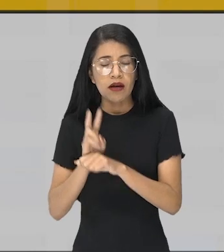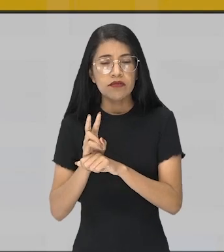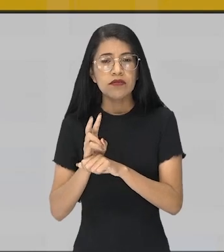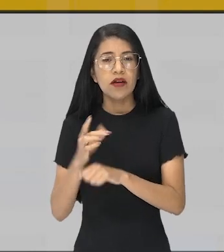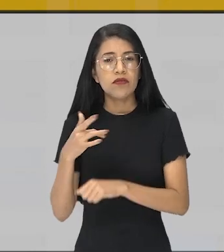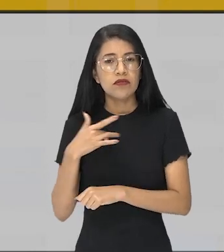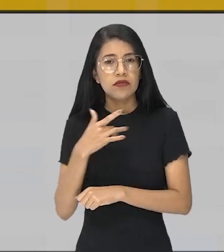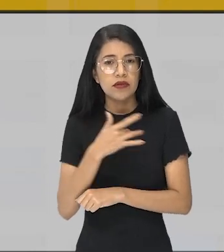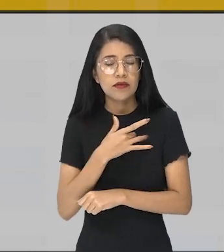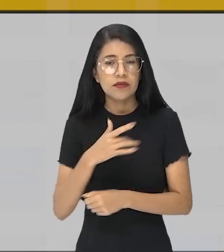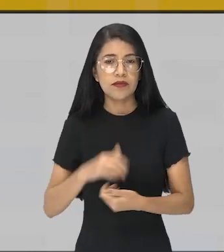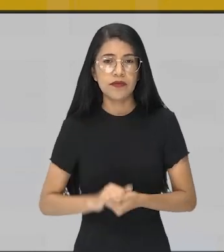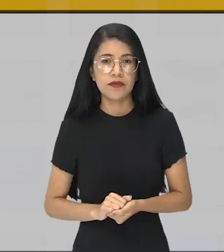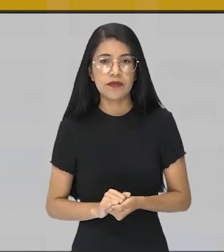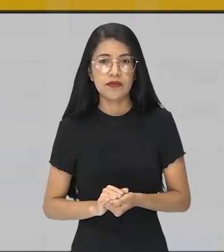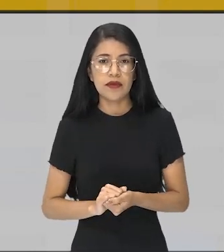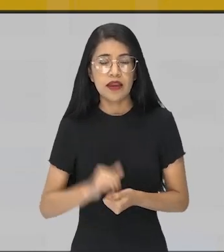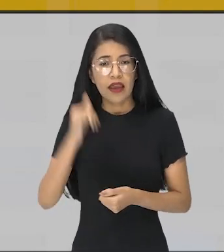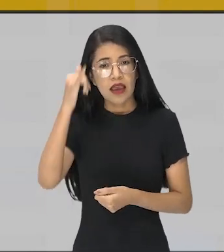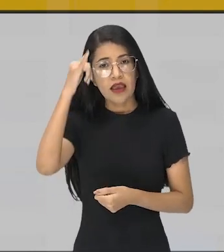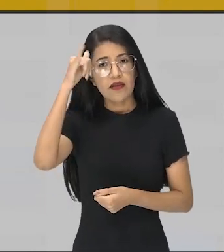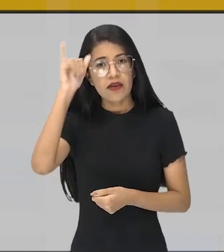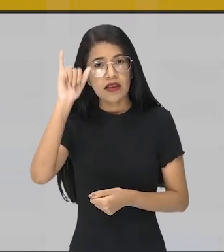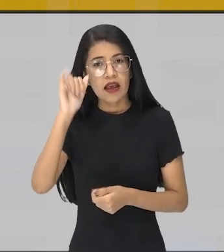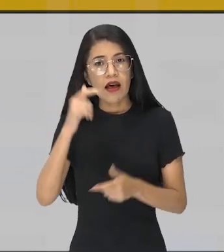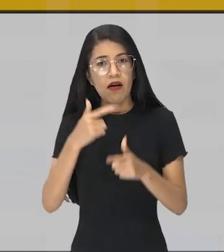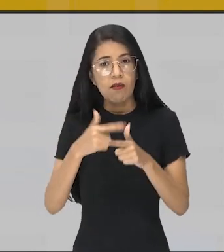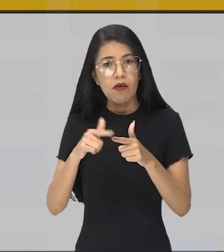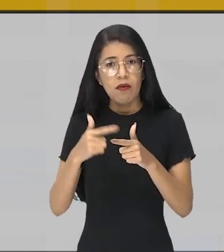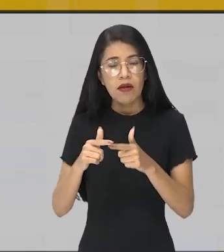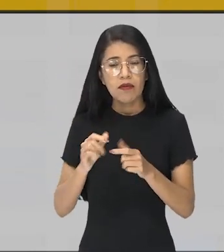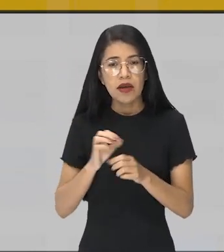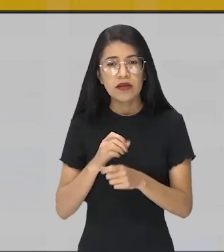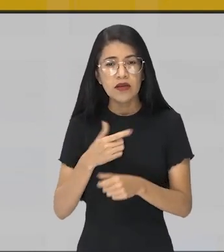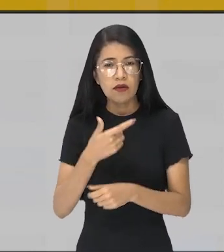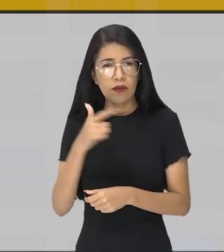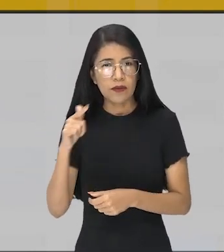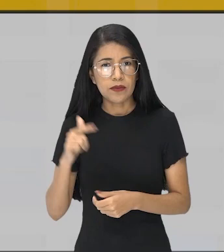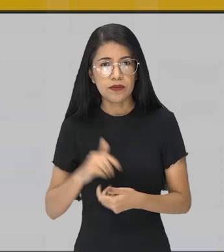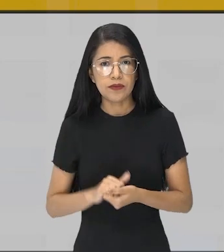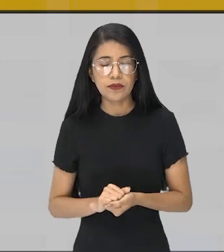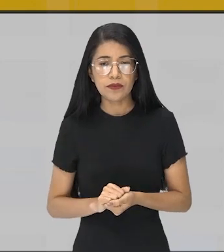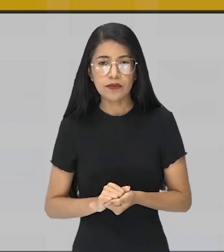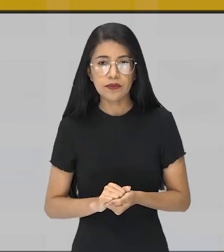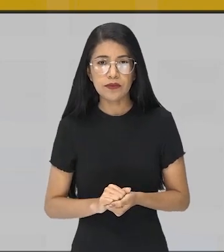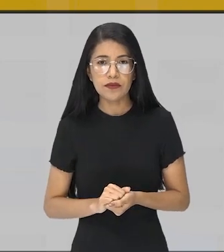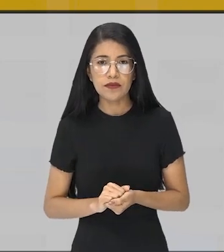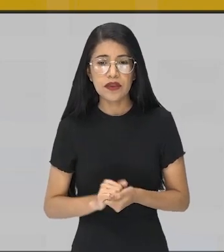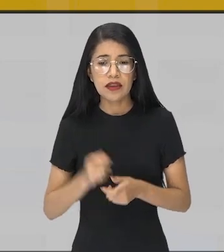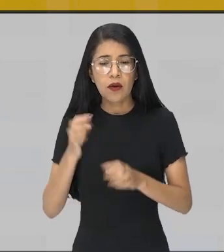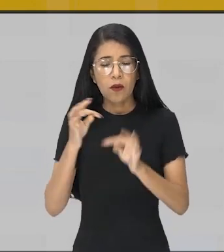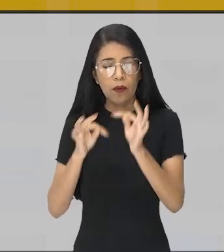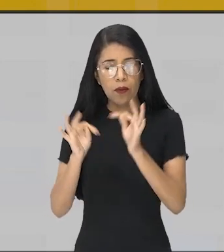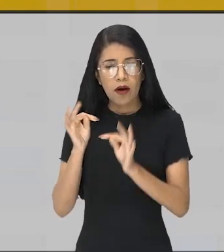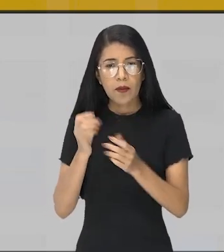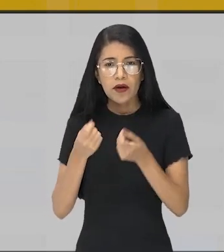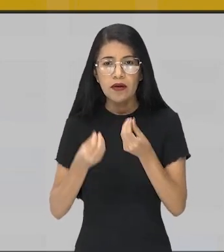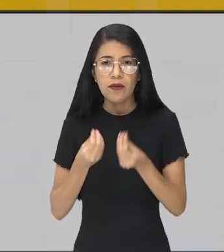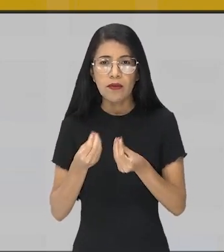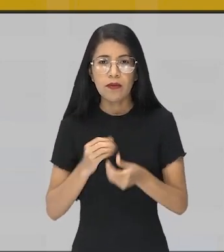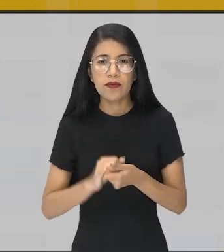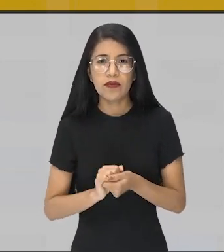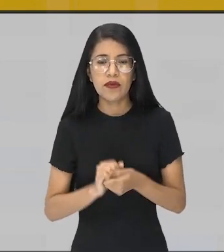ela para que não aconteça, então, o aumento da glicose no sangue. Então, o tratamento do diabetes inclui